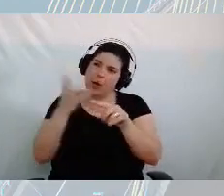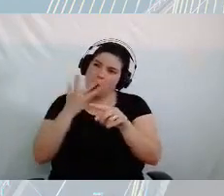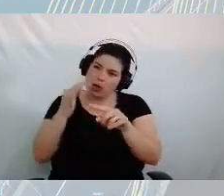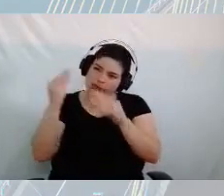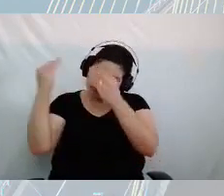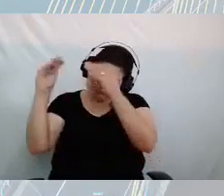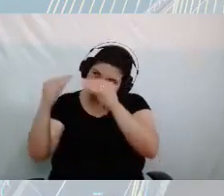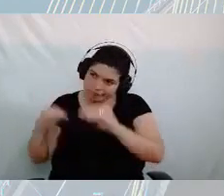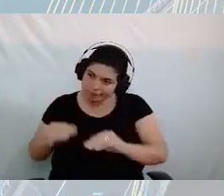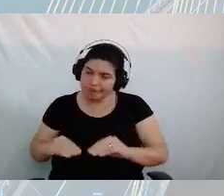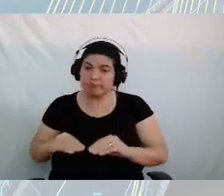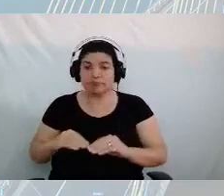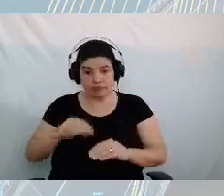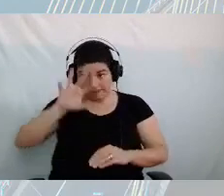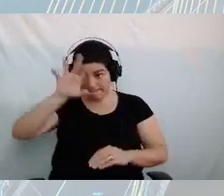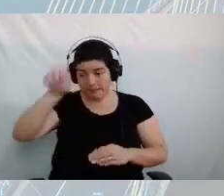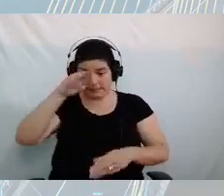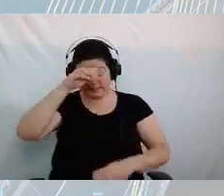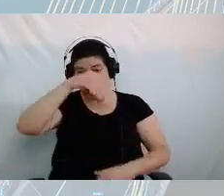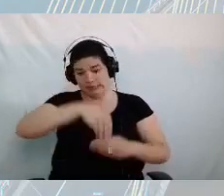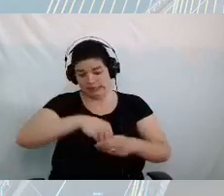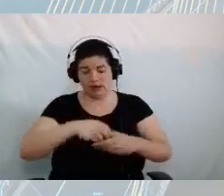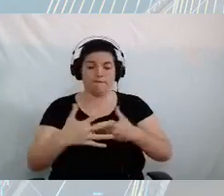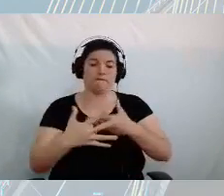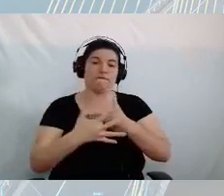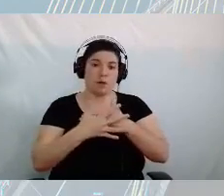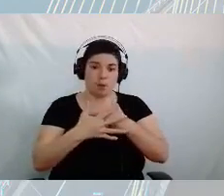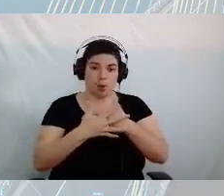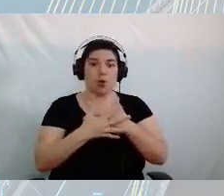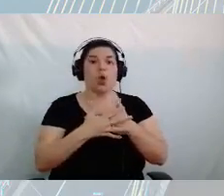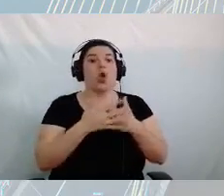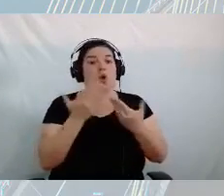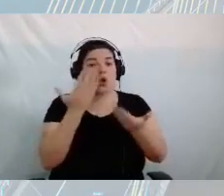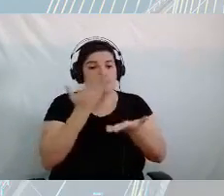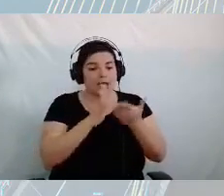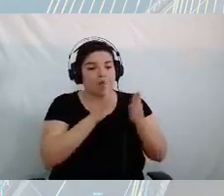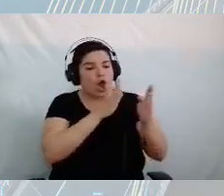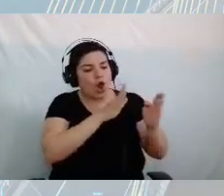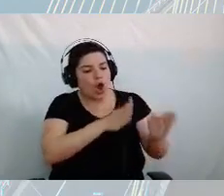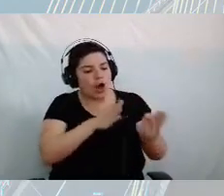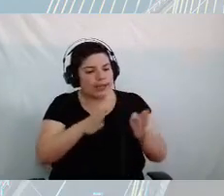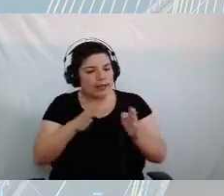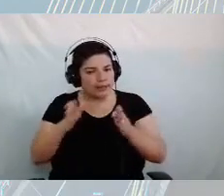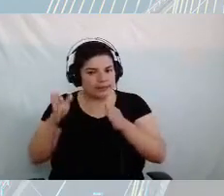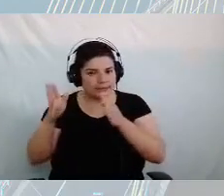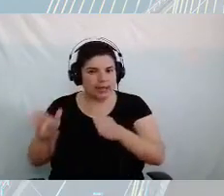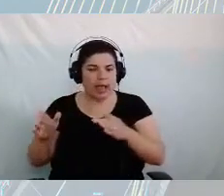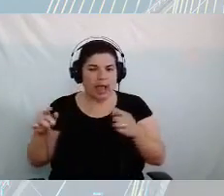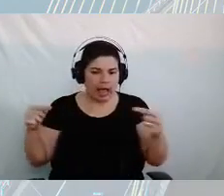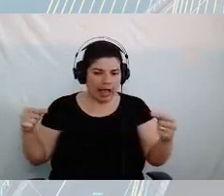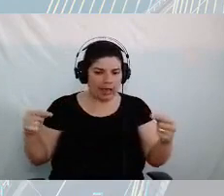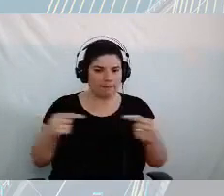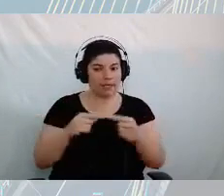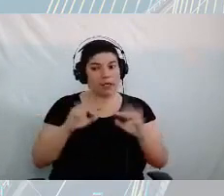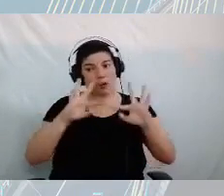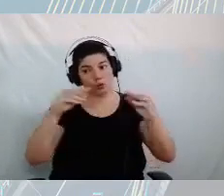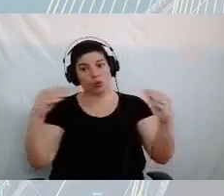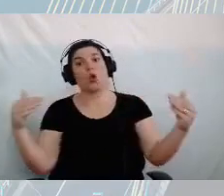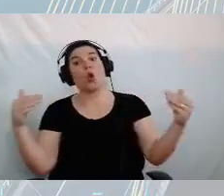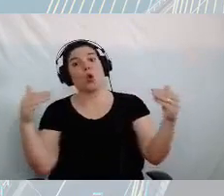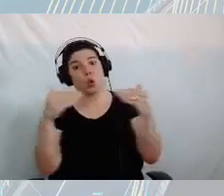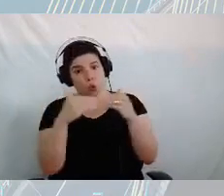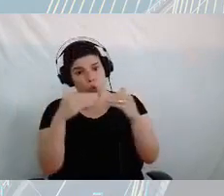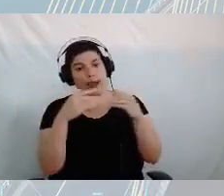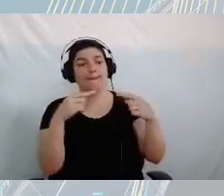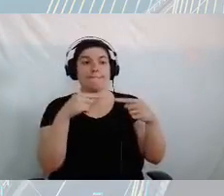gente pega, coloca dentro de um framework e vai organizando para a convergência daquilo que todo mundo concorda que faz parte do produto